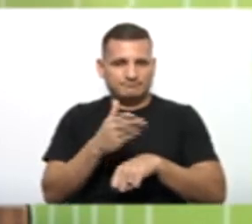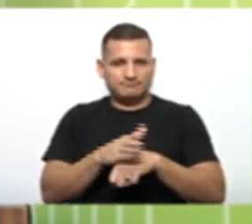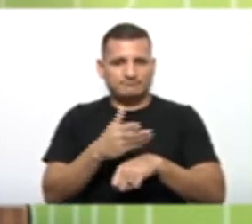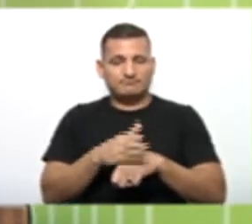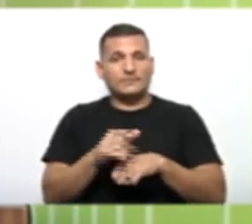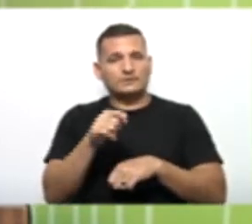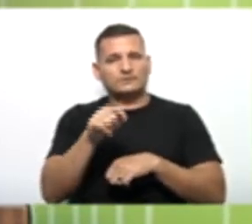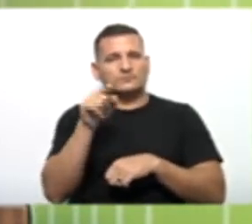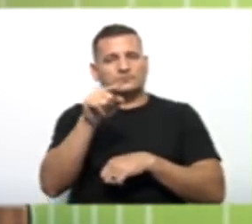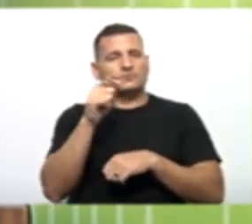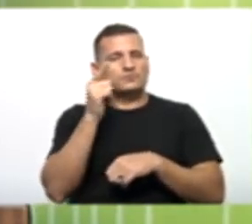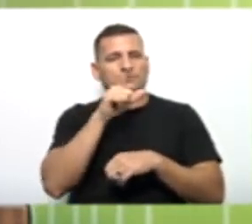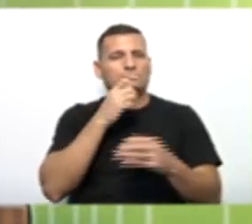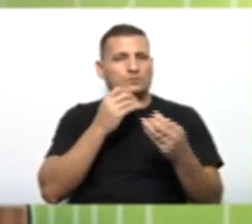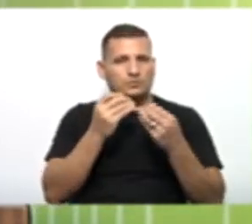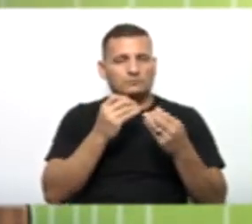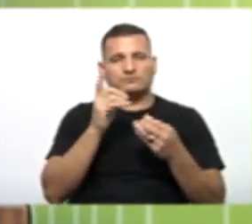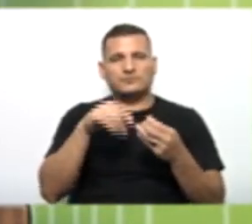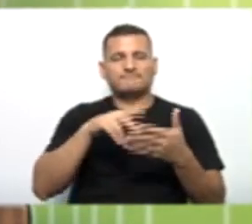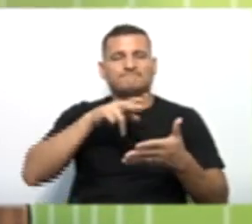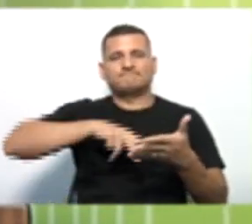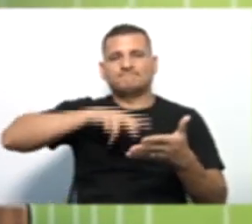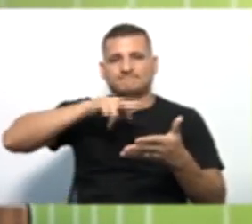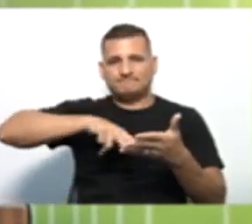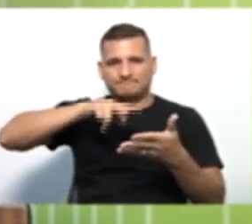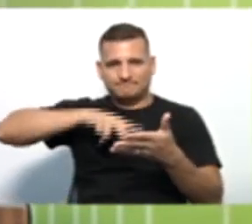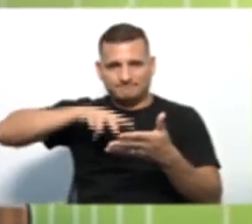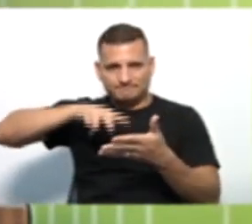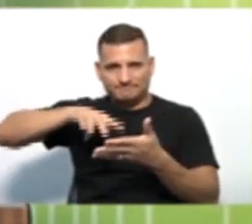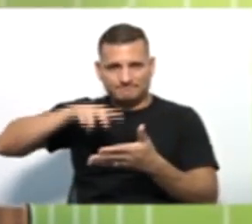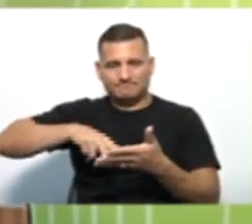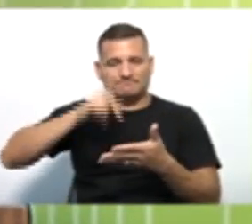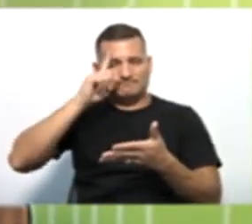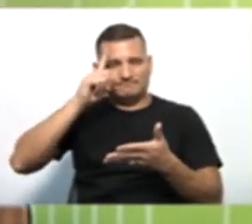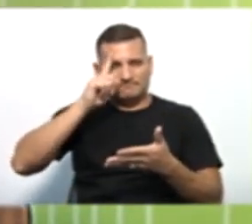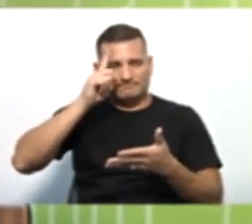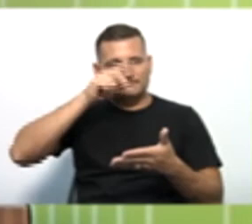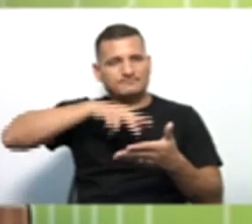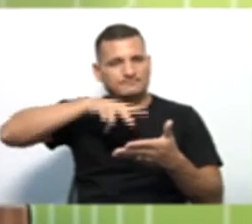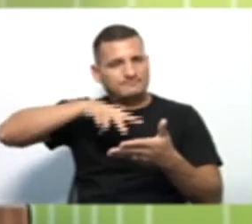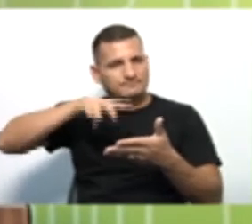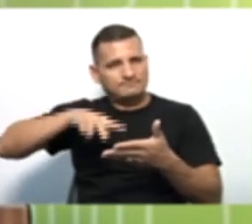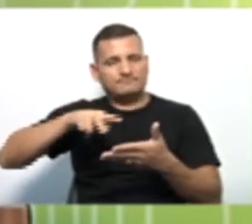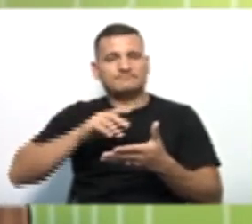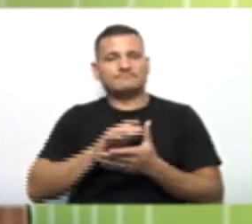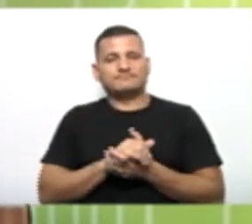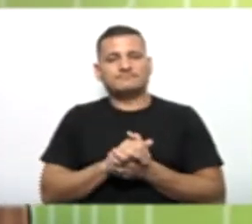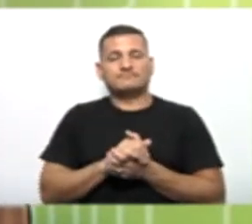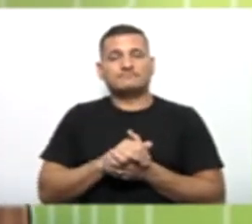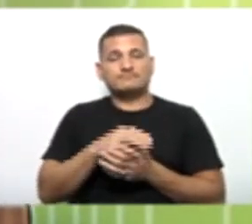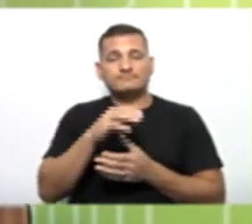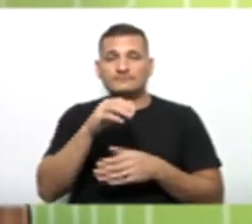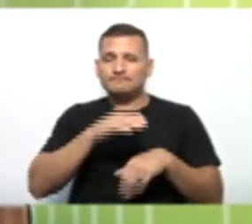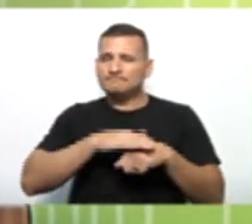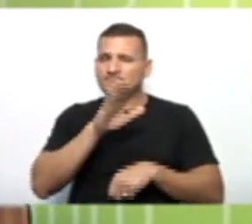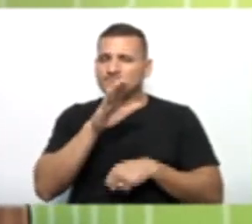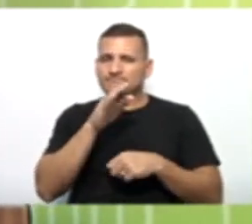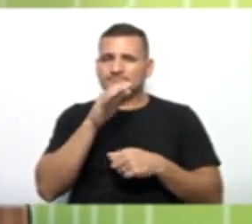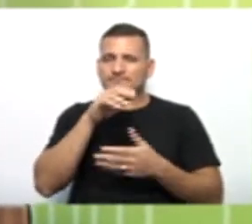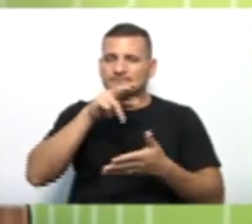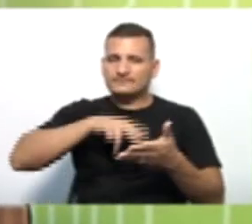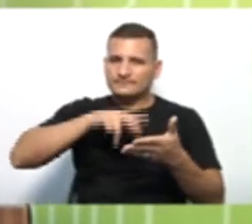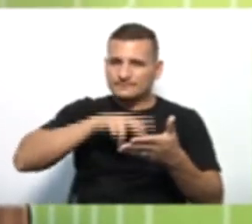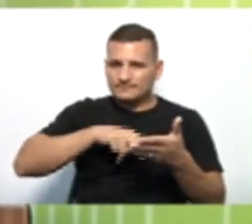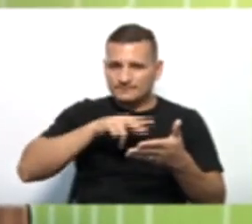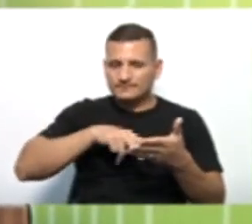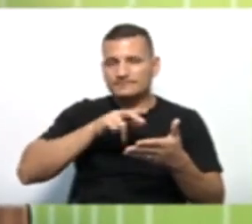isso você só conquista através da leitura leitura cotidiana a leitura diária quanto e é